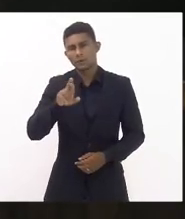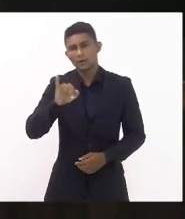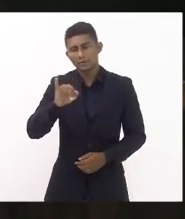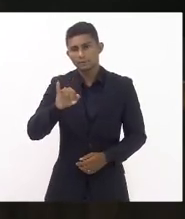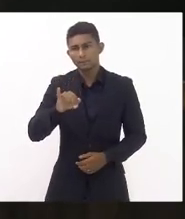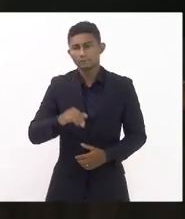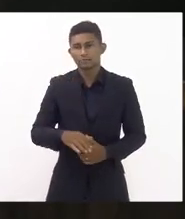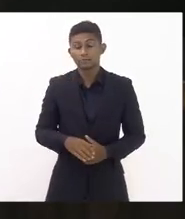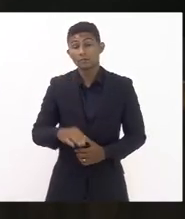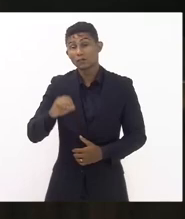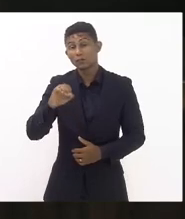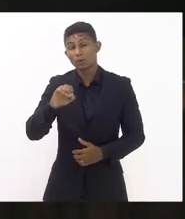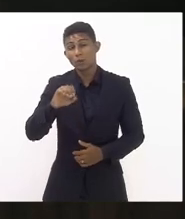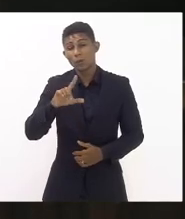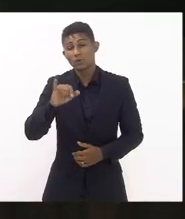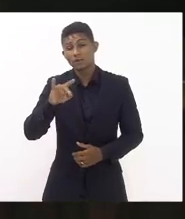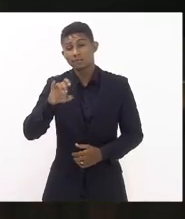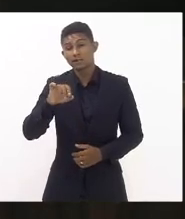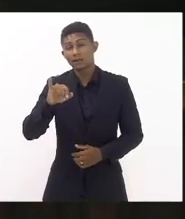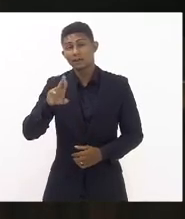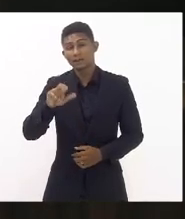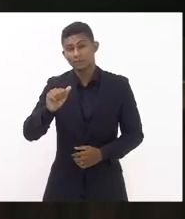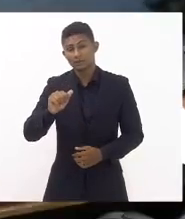Opa, Jari Oliveira.